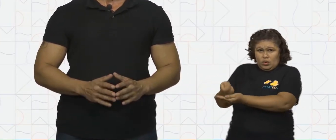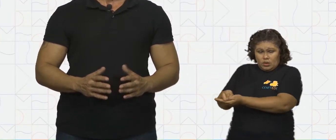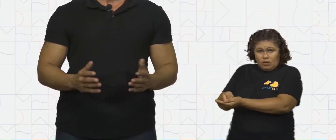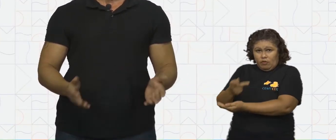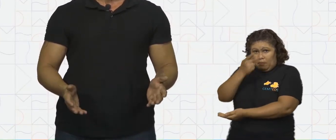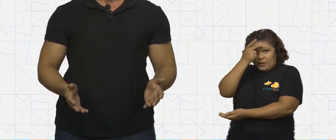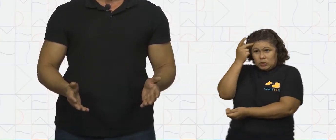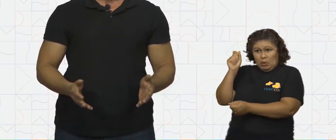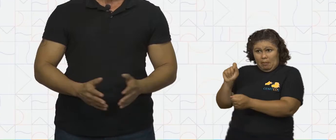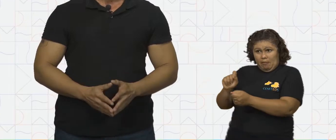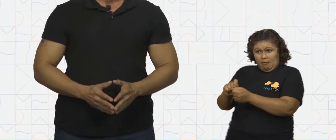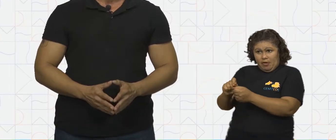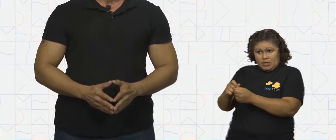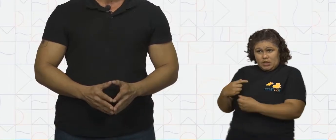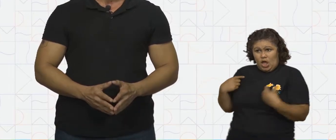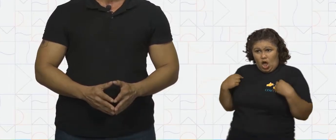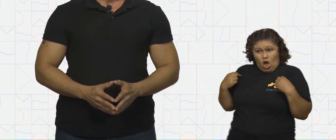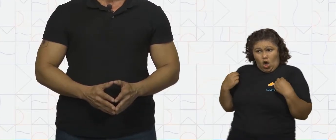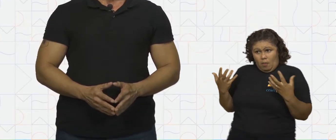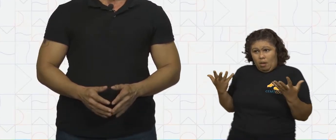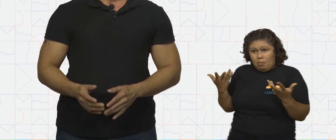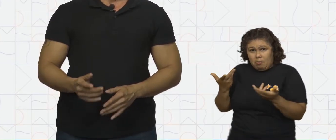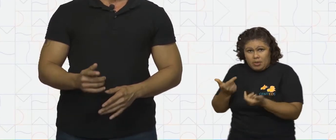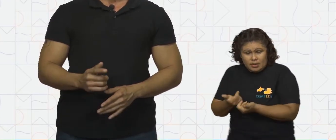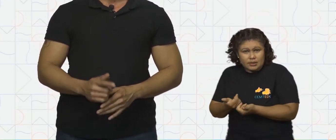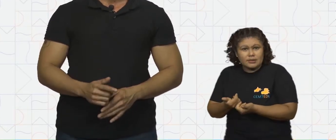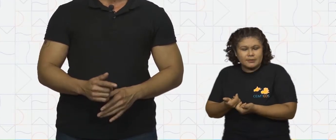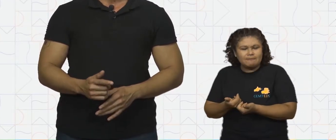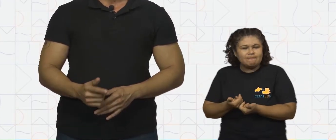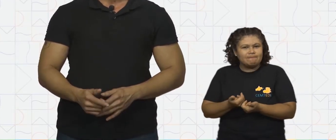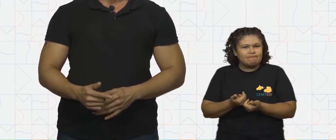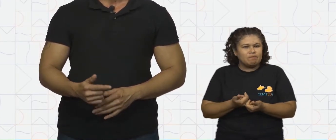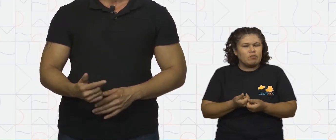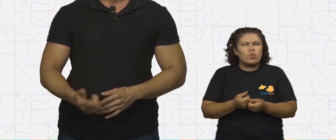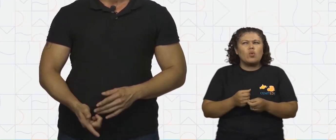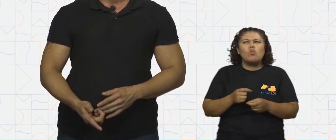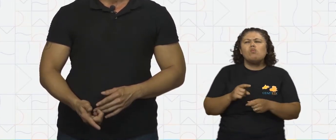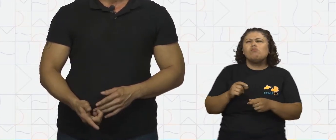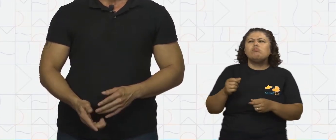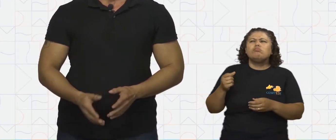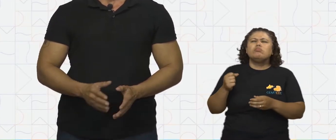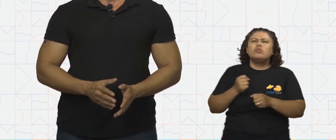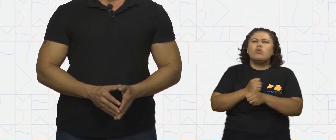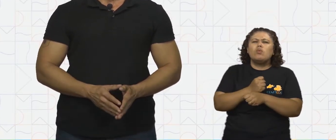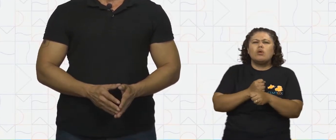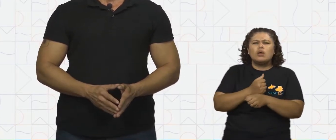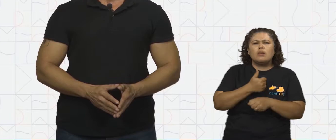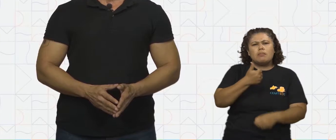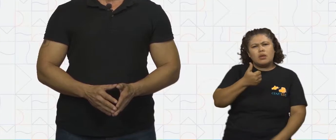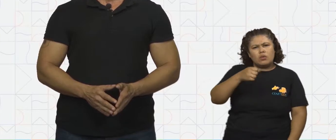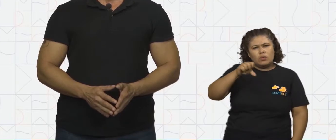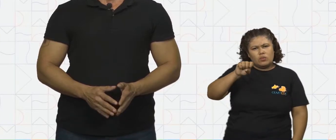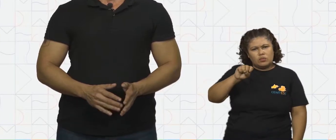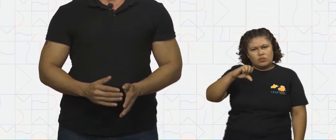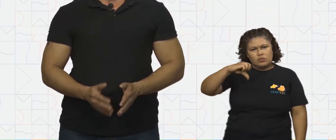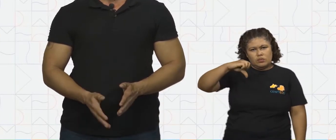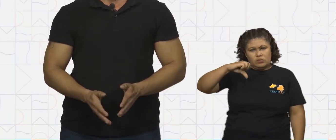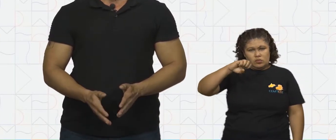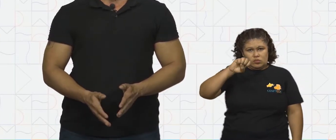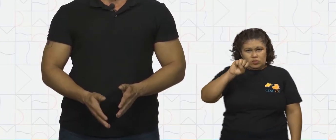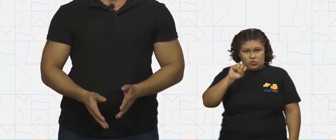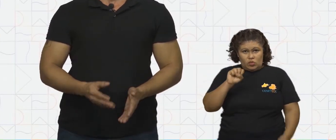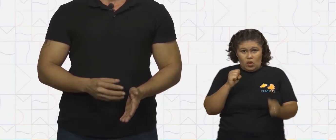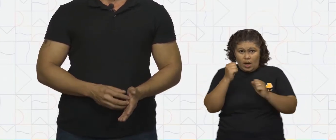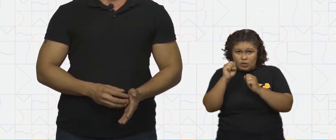para garantir exclusividade em suas roupas. A partir de 1898, a indústria do vestuário